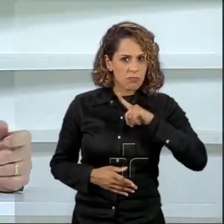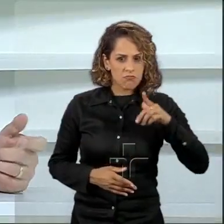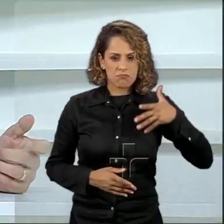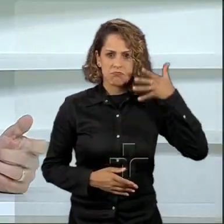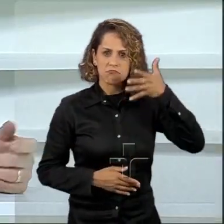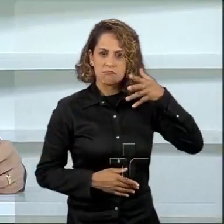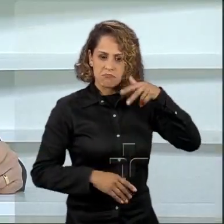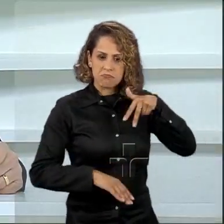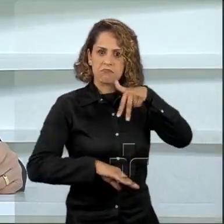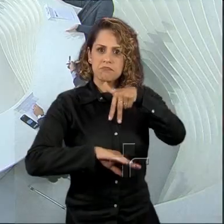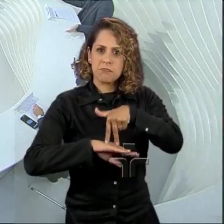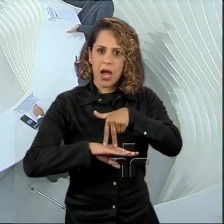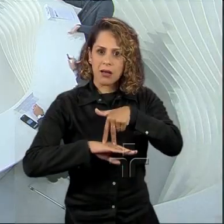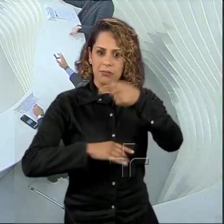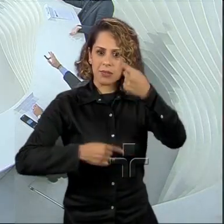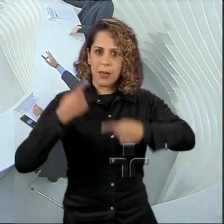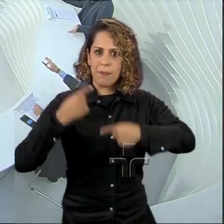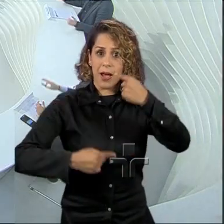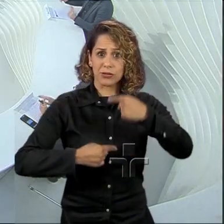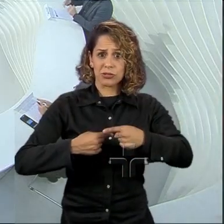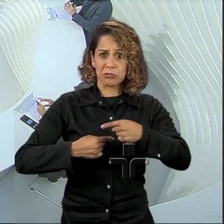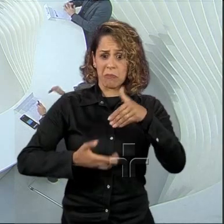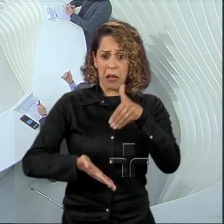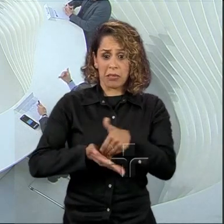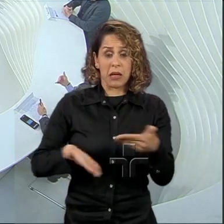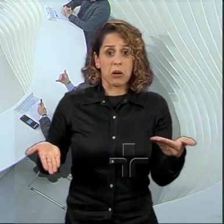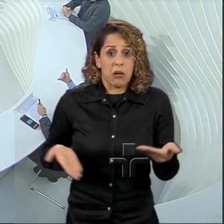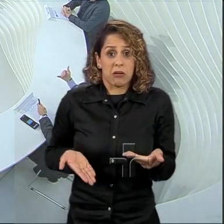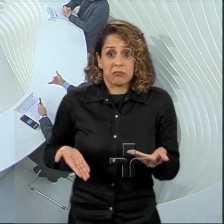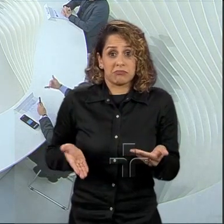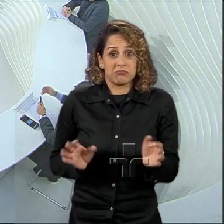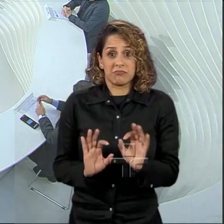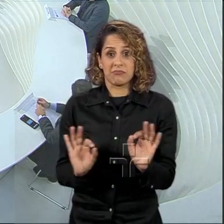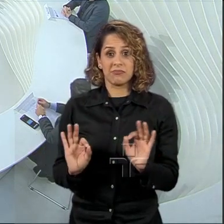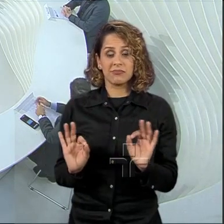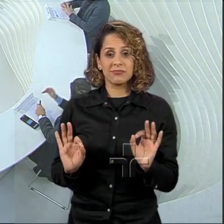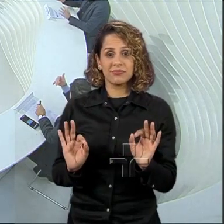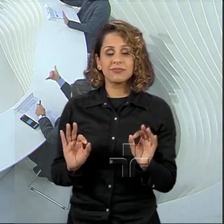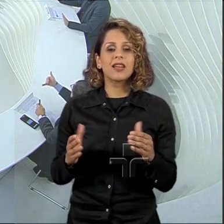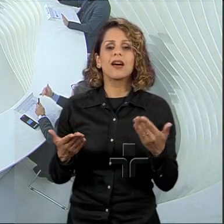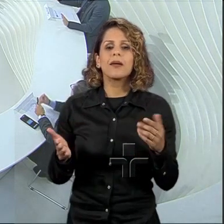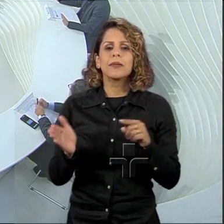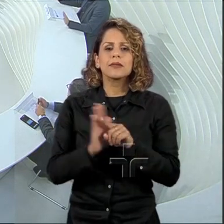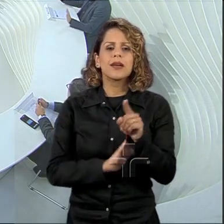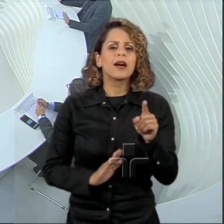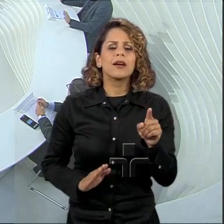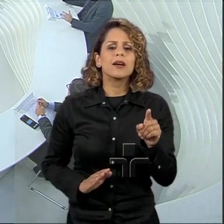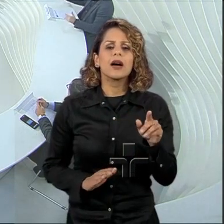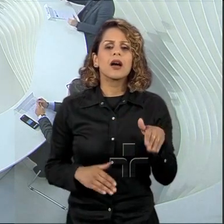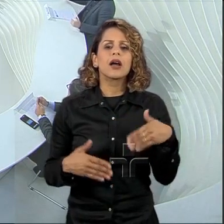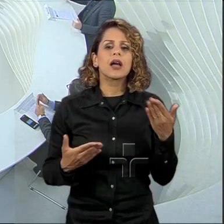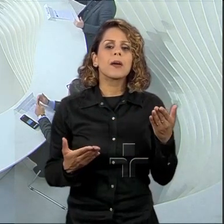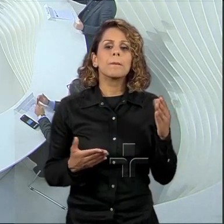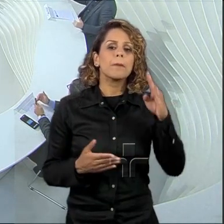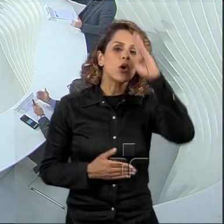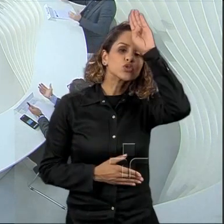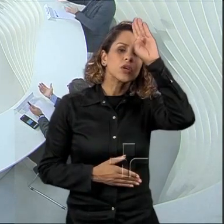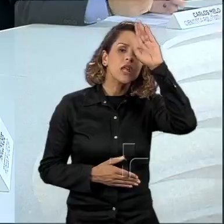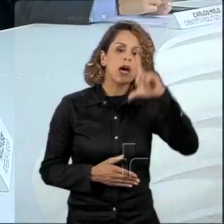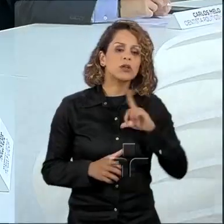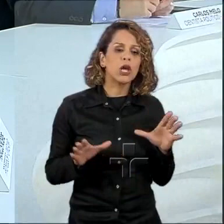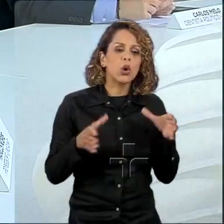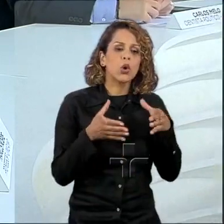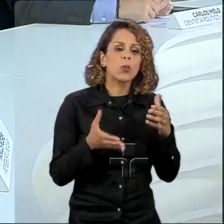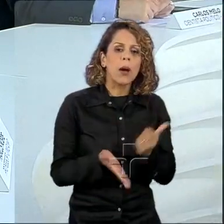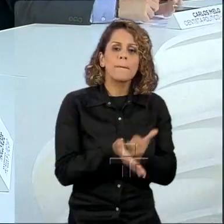ele não enfrentou. Enfrentar o debate, Porque... vamos para o mesmo ponto. E qual é o time do Bolsonaro? Qual é a Então, não equipe do existe, Bolsonaro? é isso que eu estou dizendo. Se monta um time